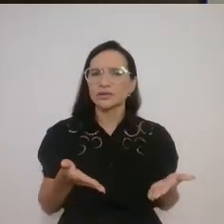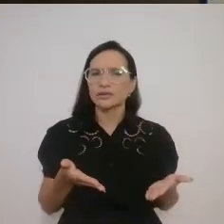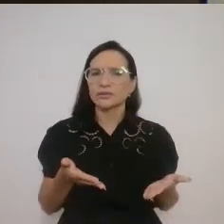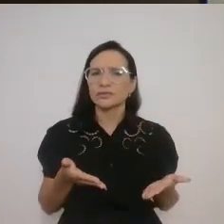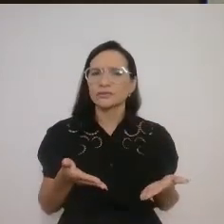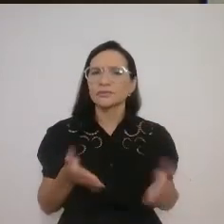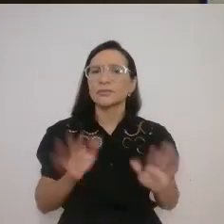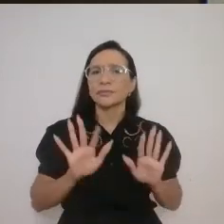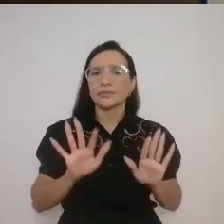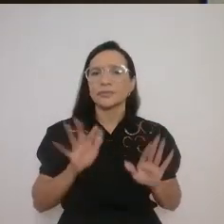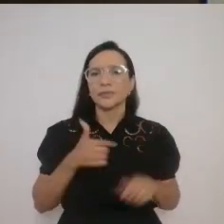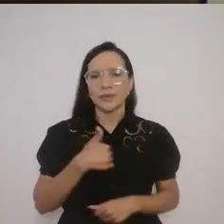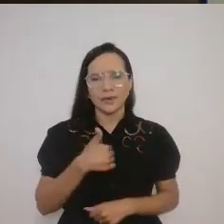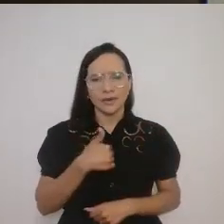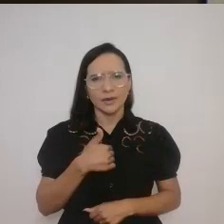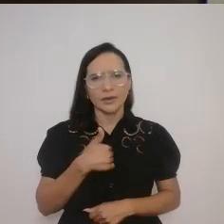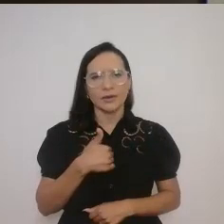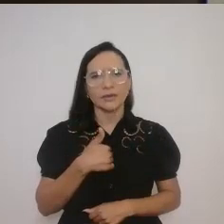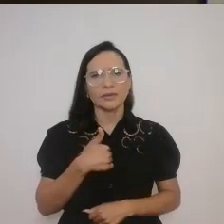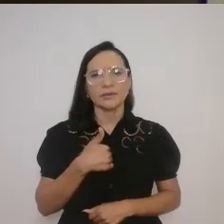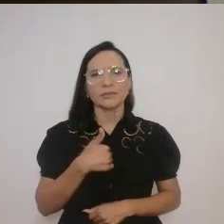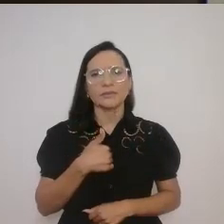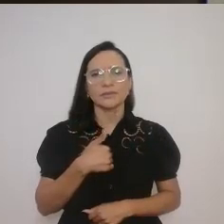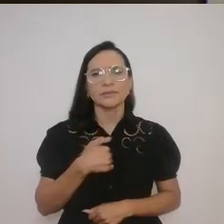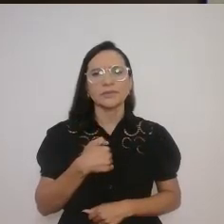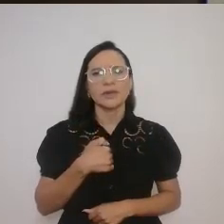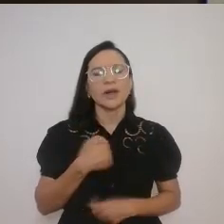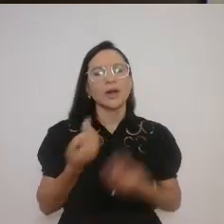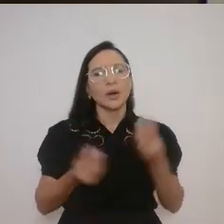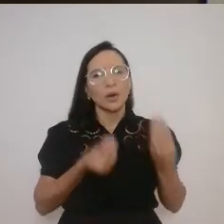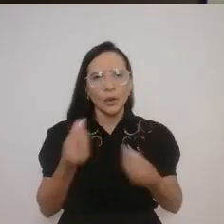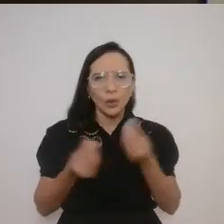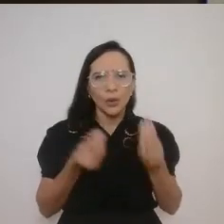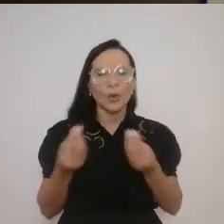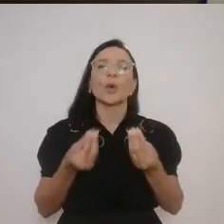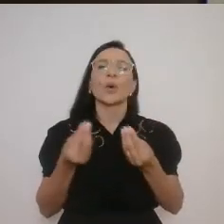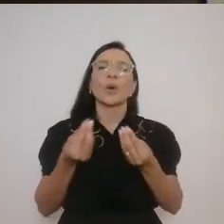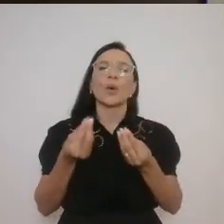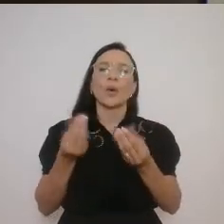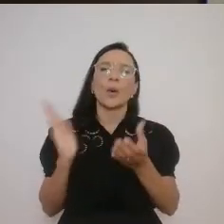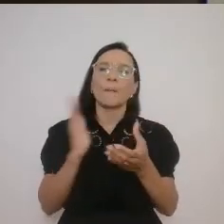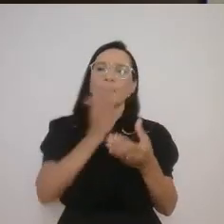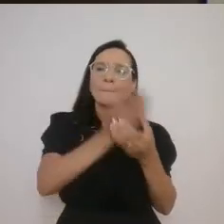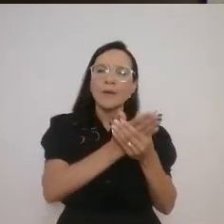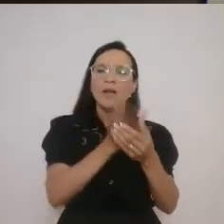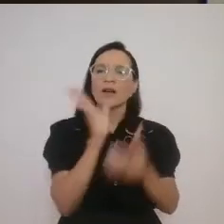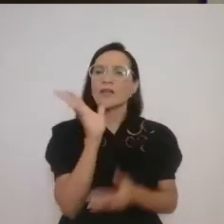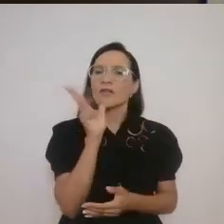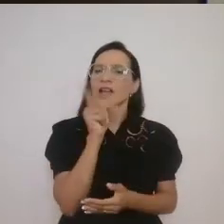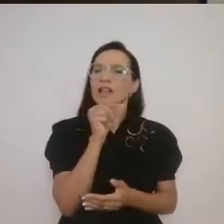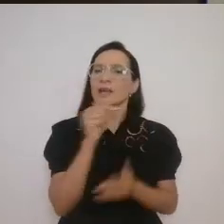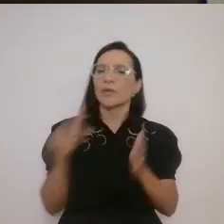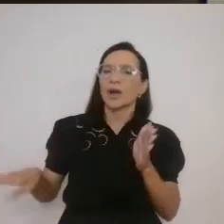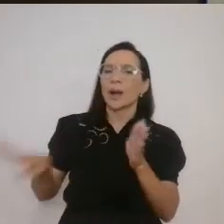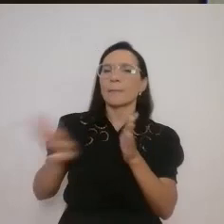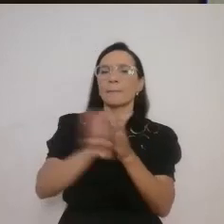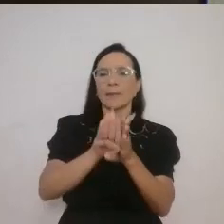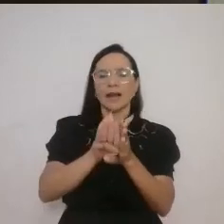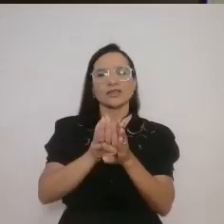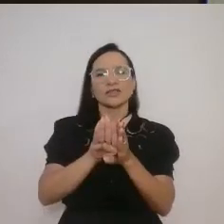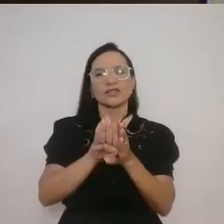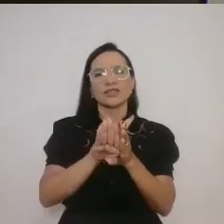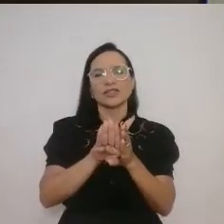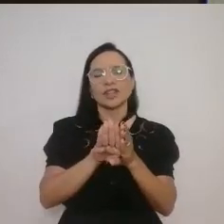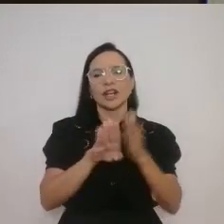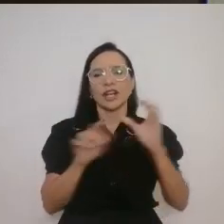Mas eu absolutamente, como esses processos vão demorar a chegar à Câmara, e o concurso está